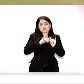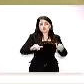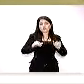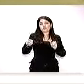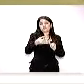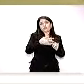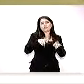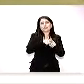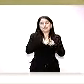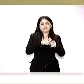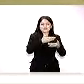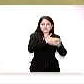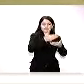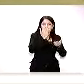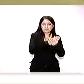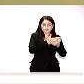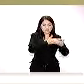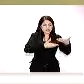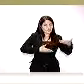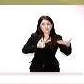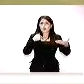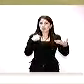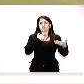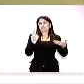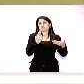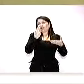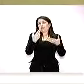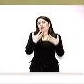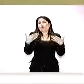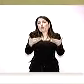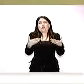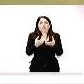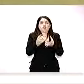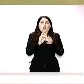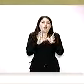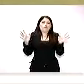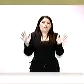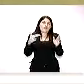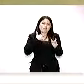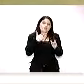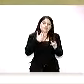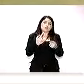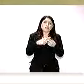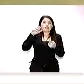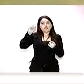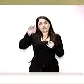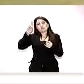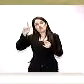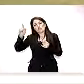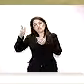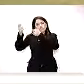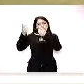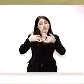matéria ainda não se encontra em condições de receber aprovação dessa corte ao menos nesse momento no entanto Considerando o parecer de sdg como real